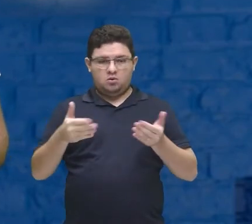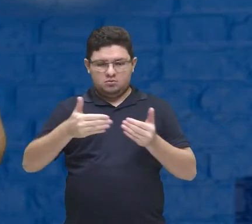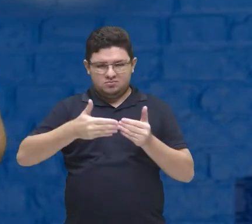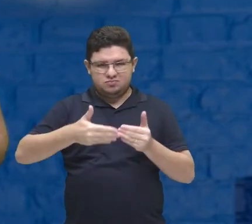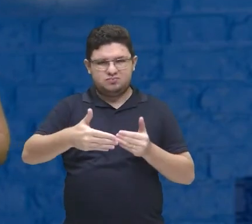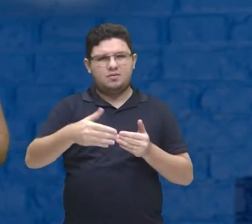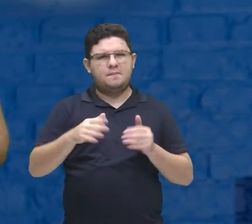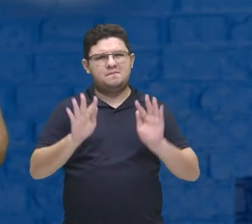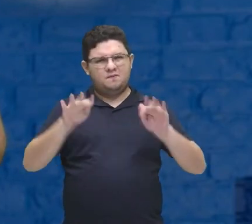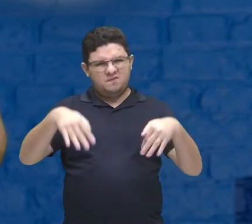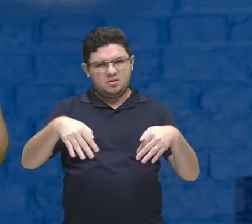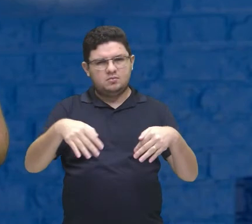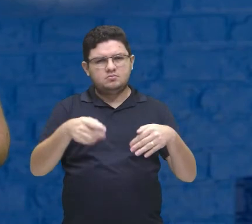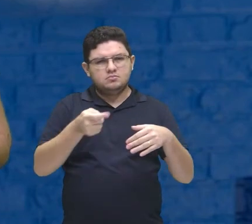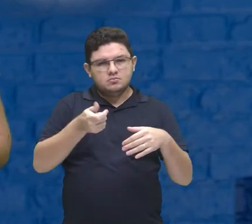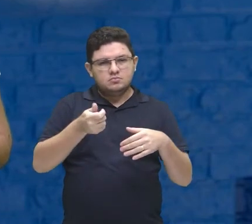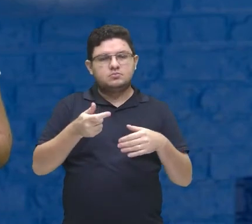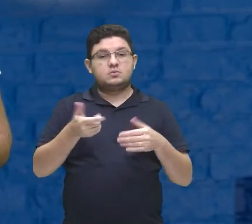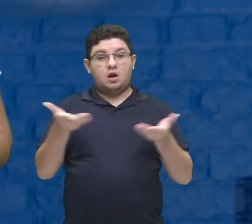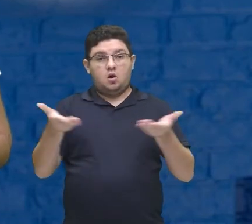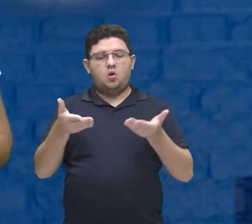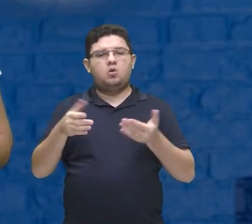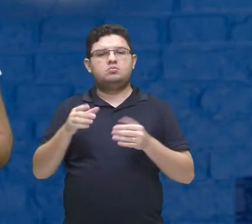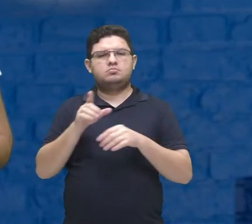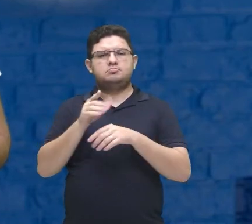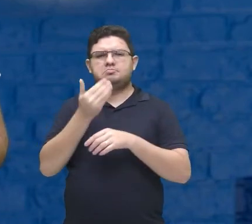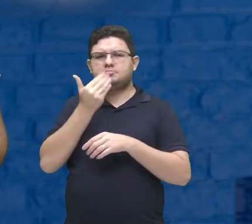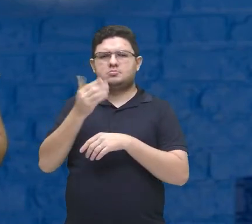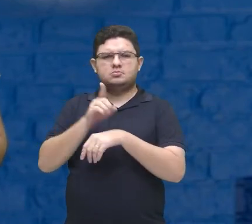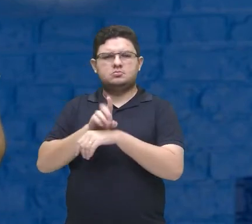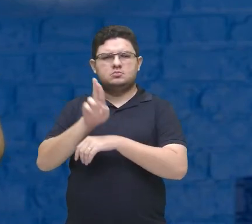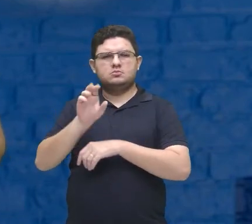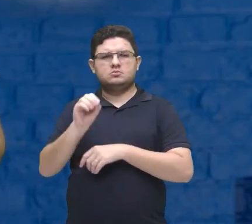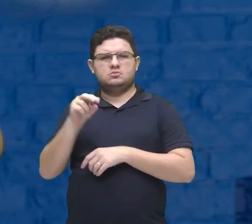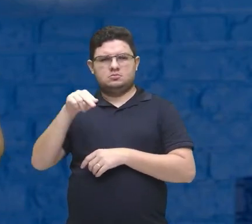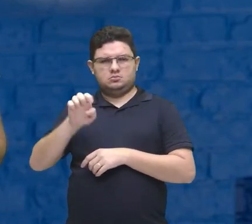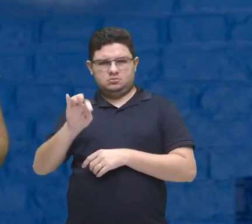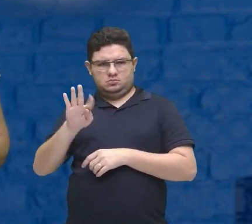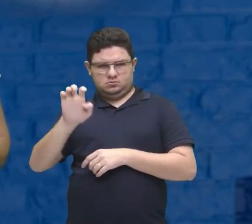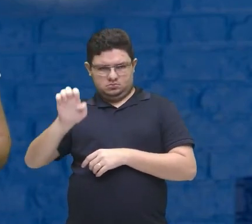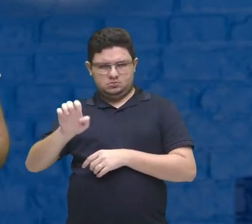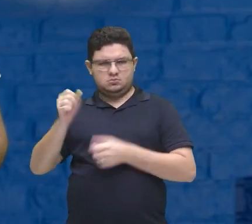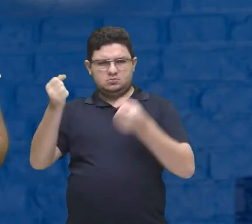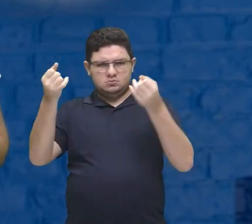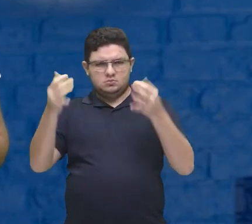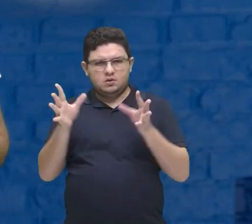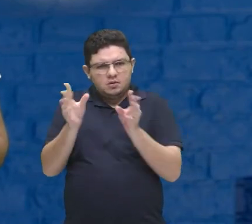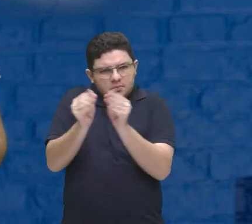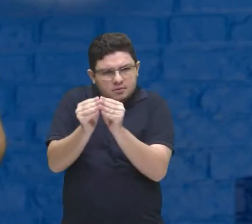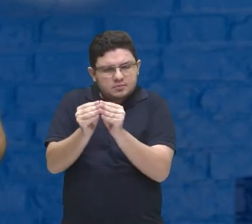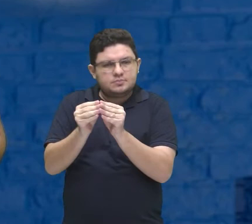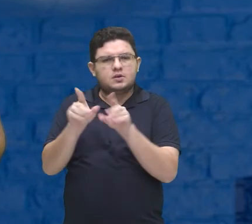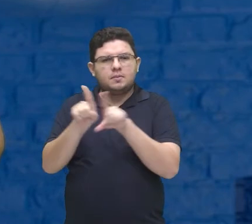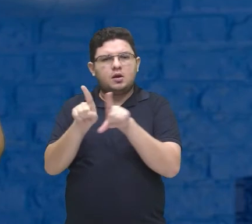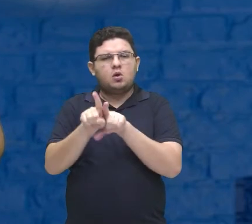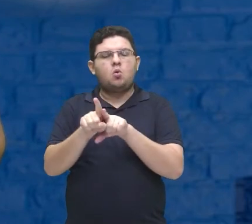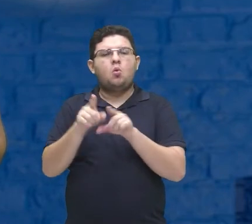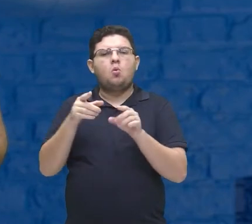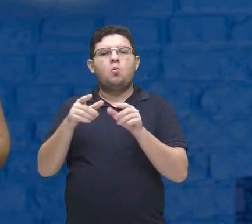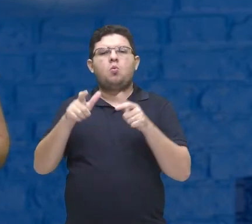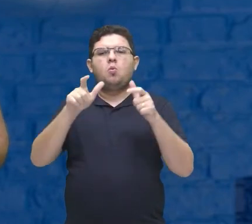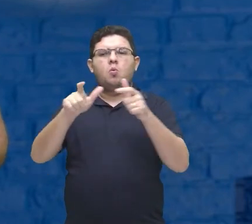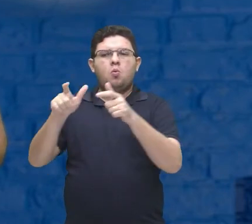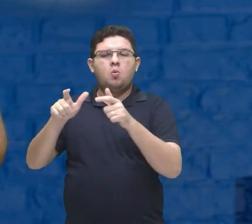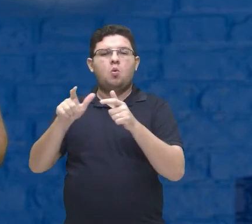Netti colocasse as suas considerações e também dissesse aonde funciona, né, a Maternidade Moura Tapajós, o serviço